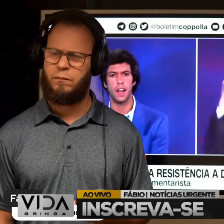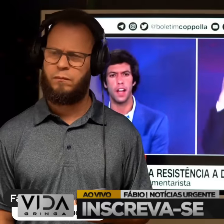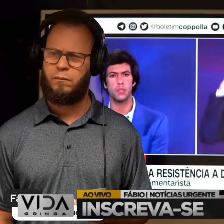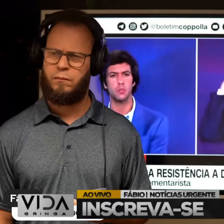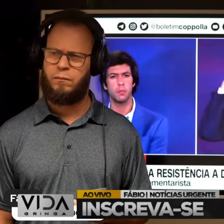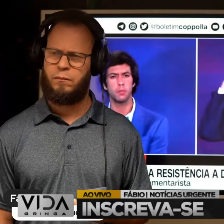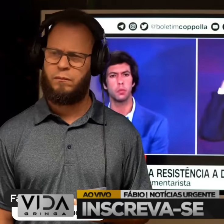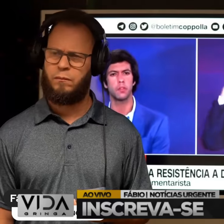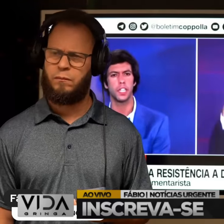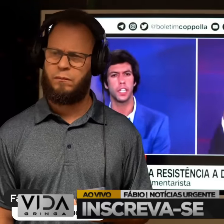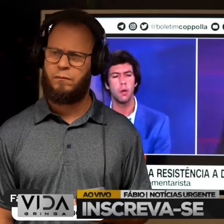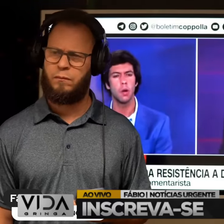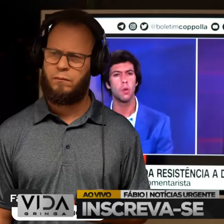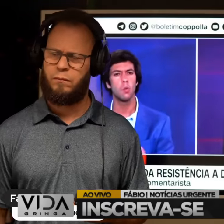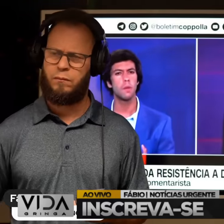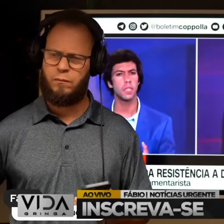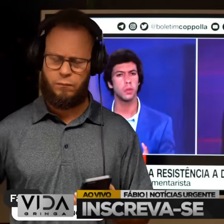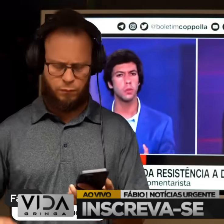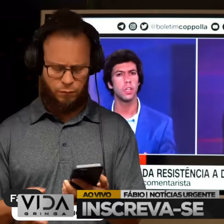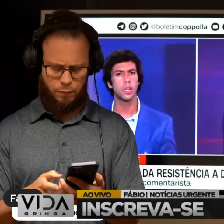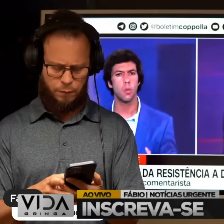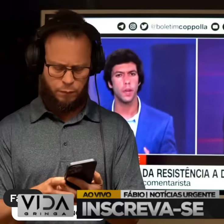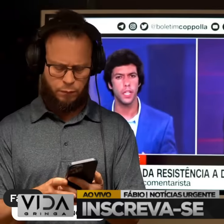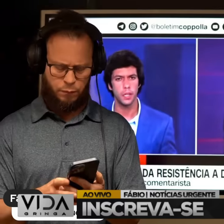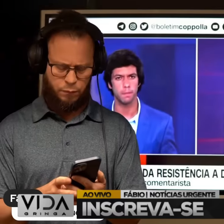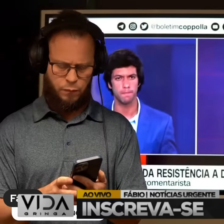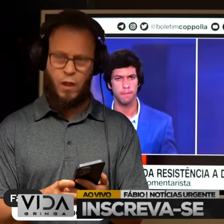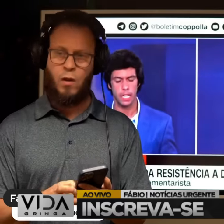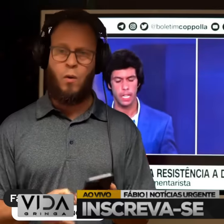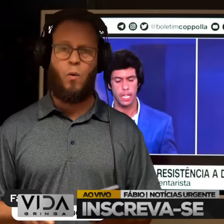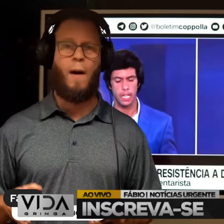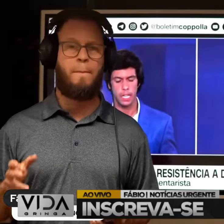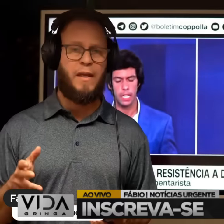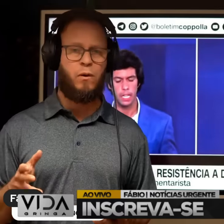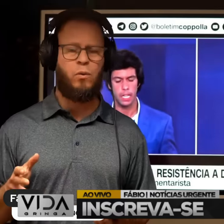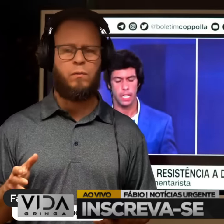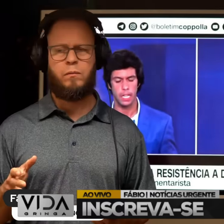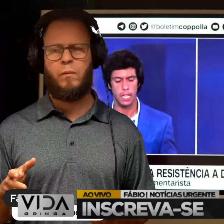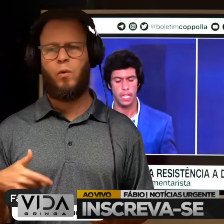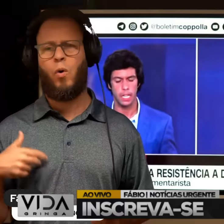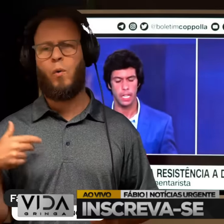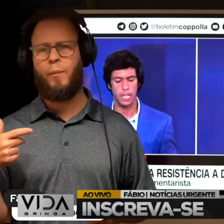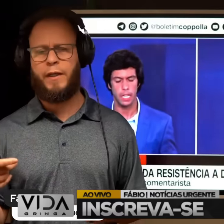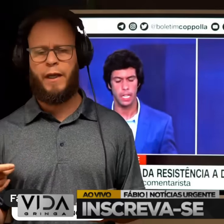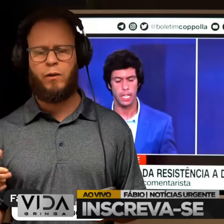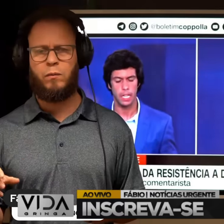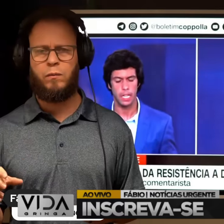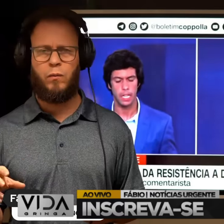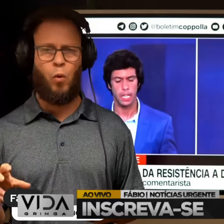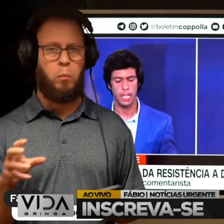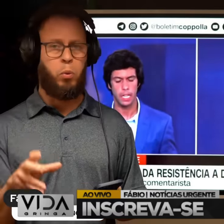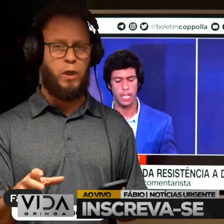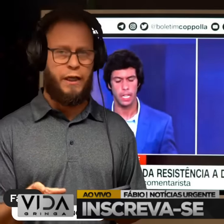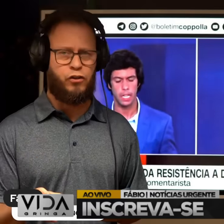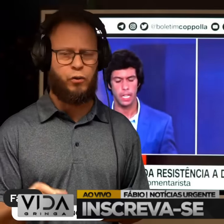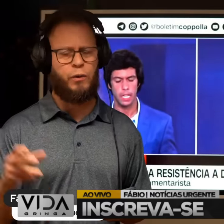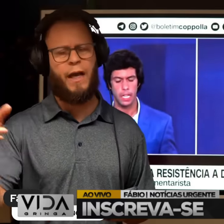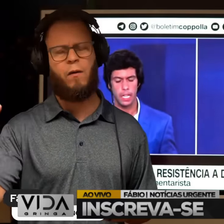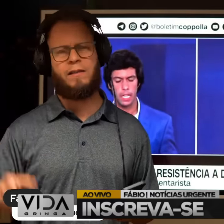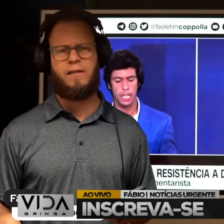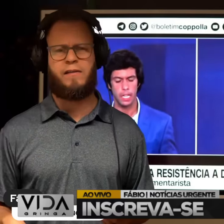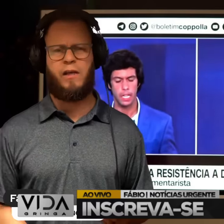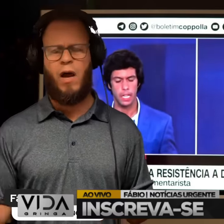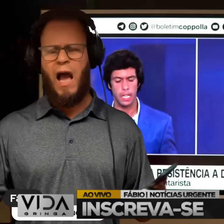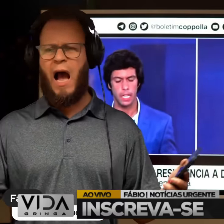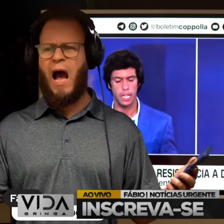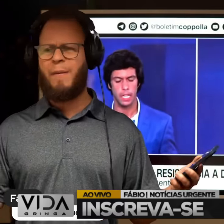para a vaga do Supremo Tribunal Federal um amigo e companheiro. Um amigo, um companheiro, um político que agora